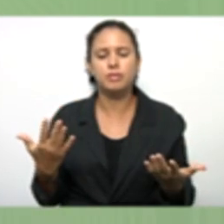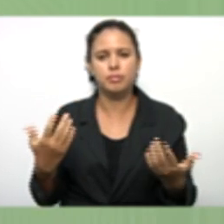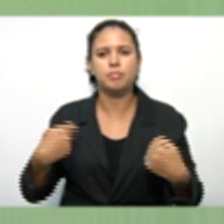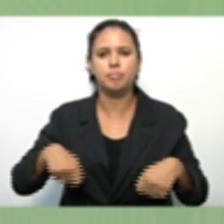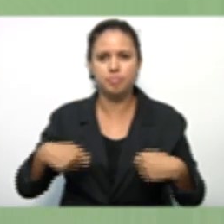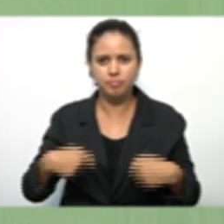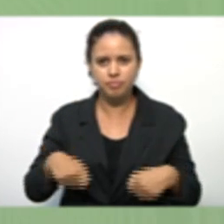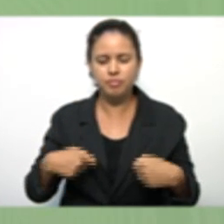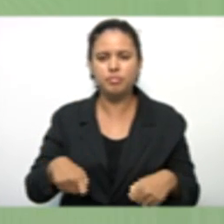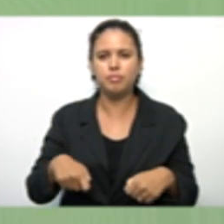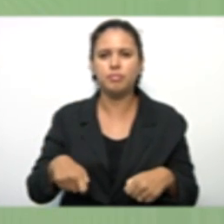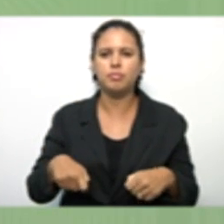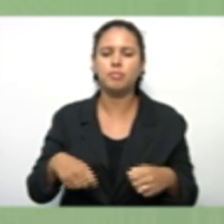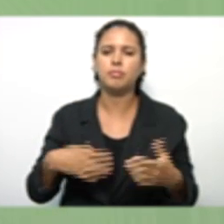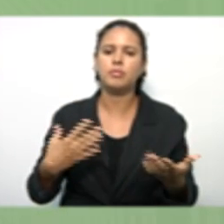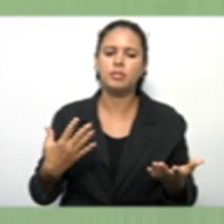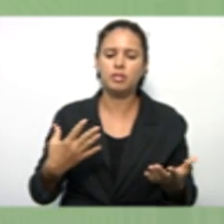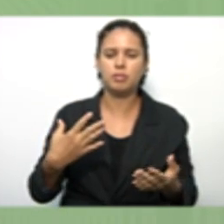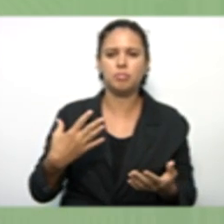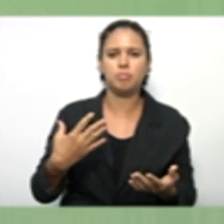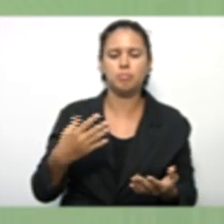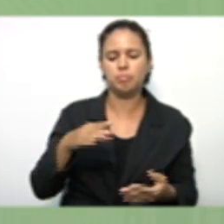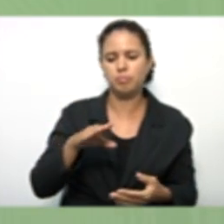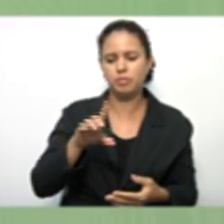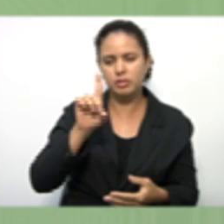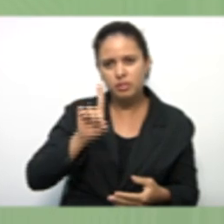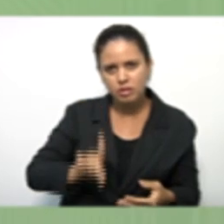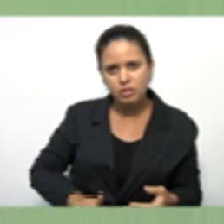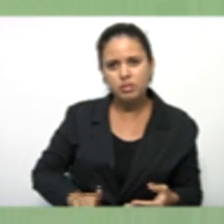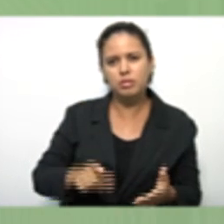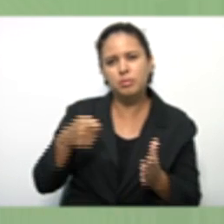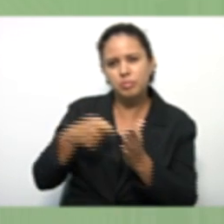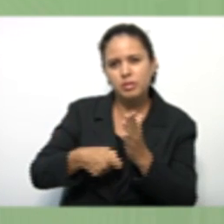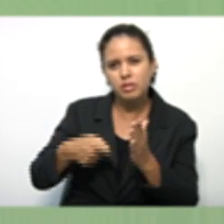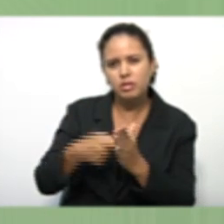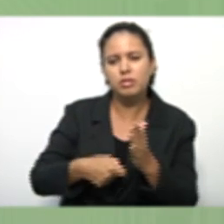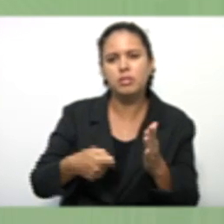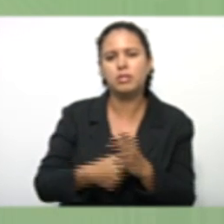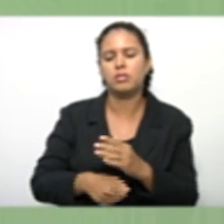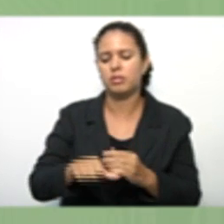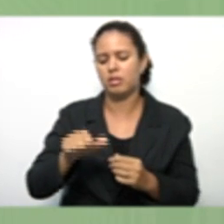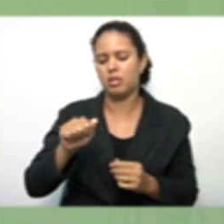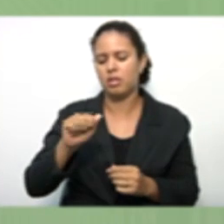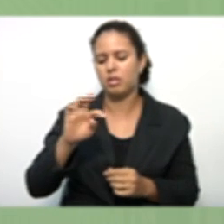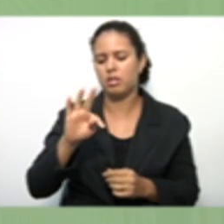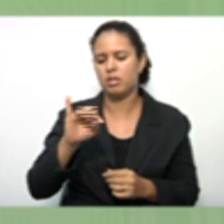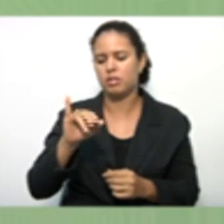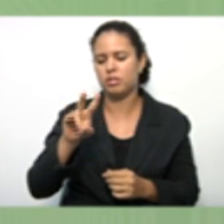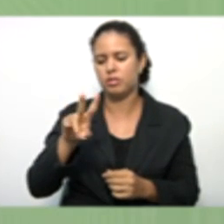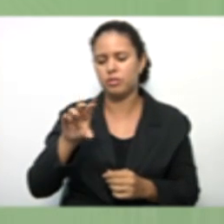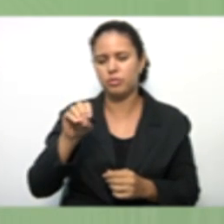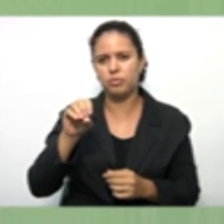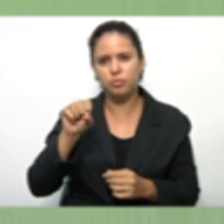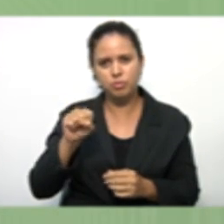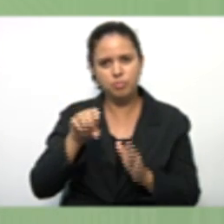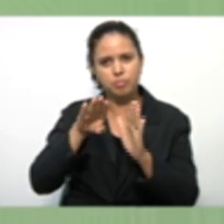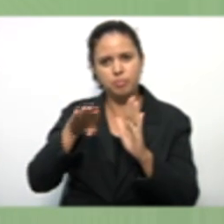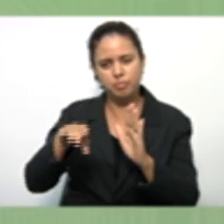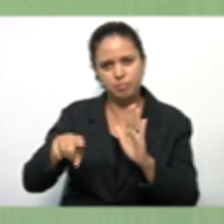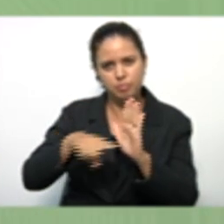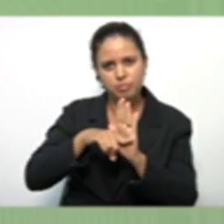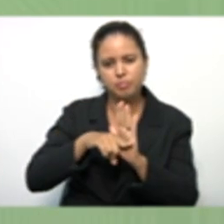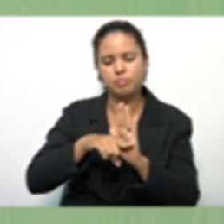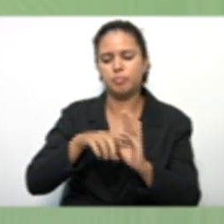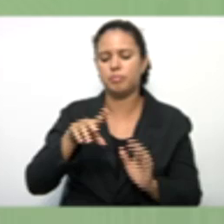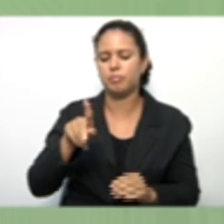Patrimônio, bens, direitos e obrigações, ou seja, ativo menos o passivo. E ele tem por objetivo também